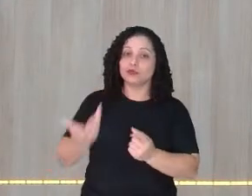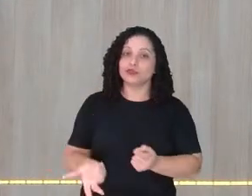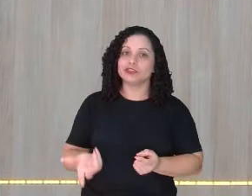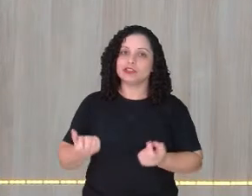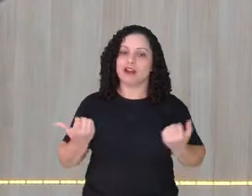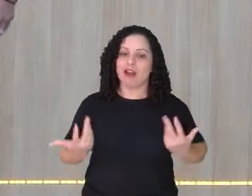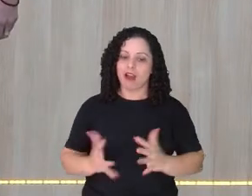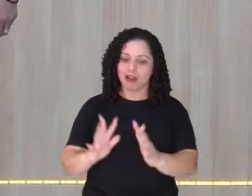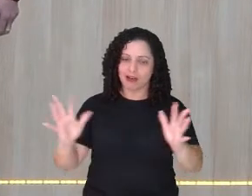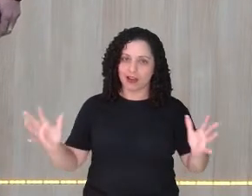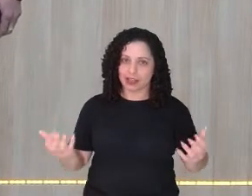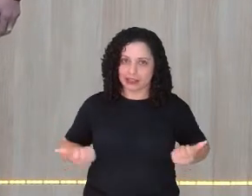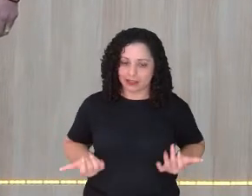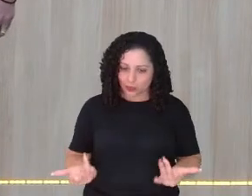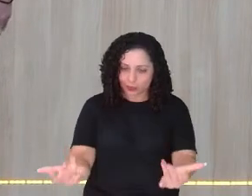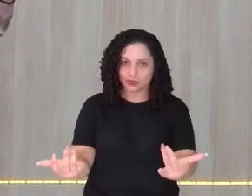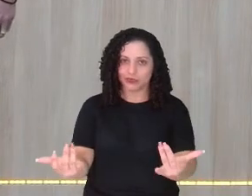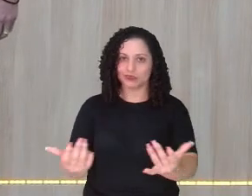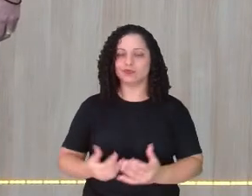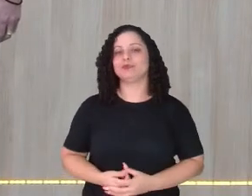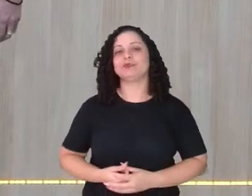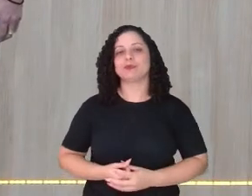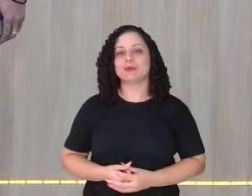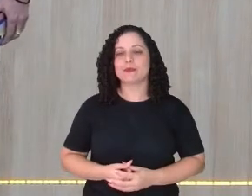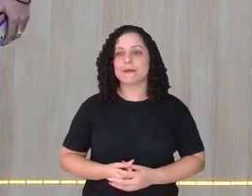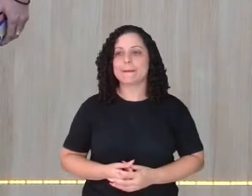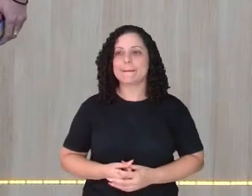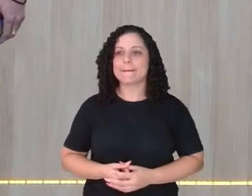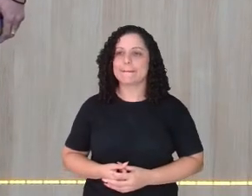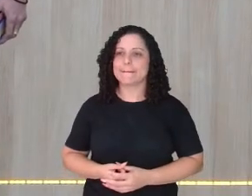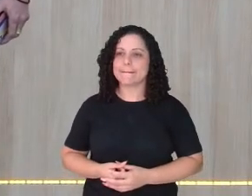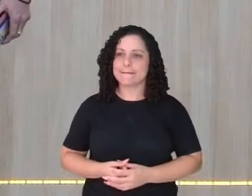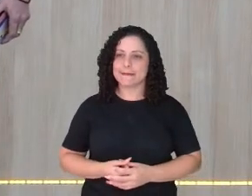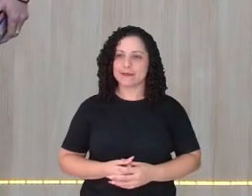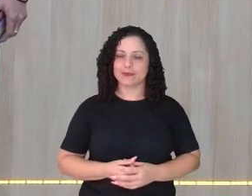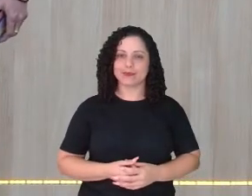sustentáveis, ok? E vejam só,